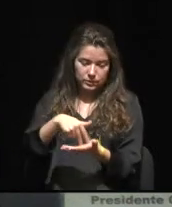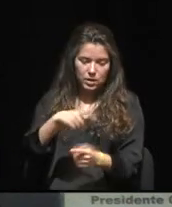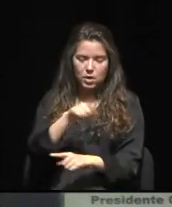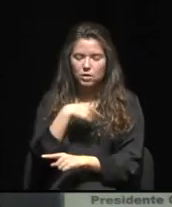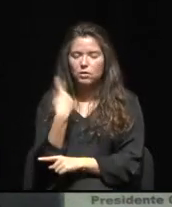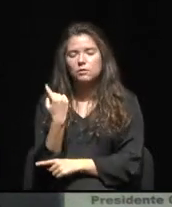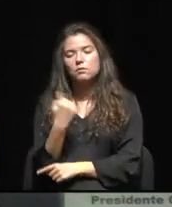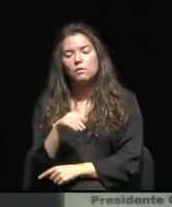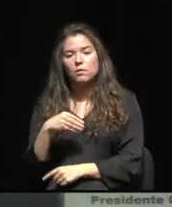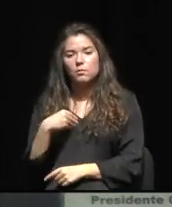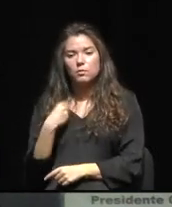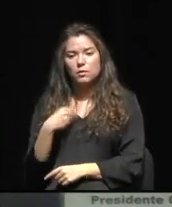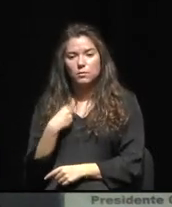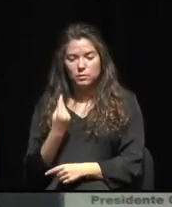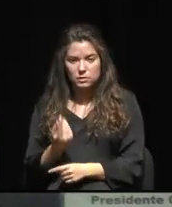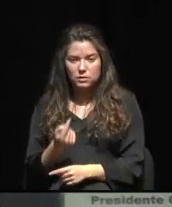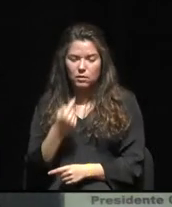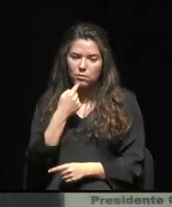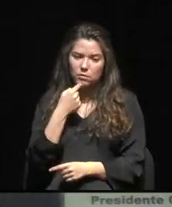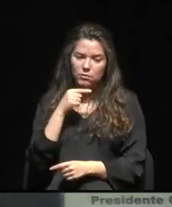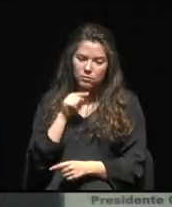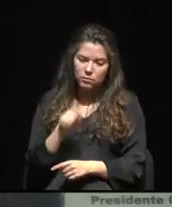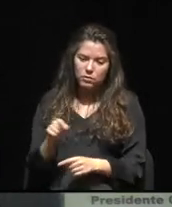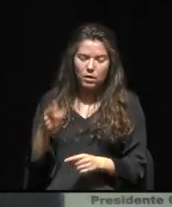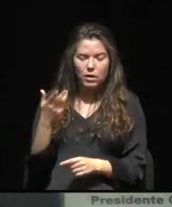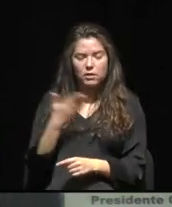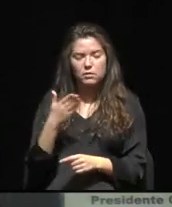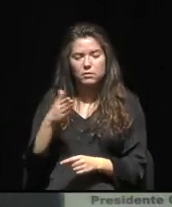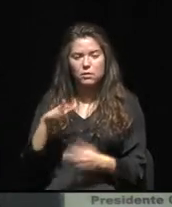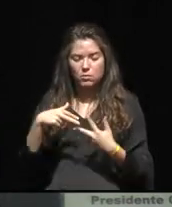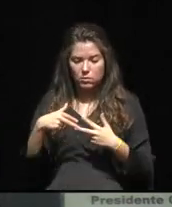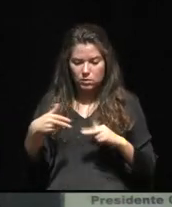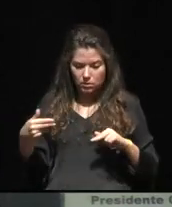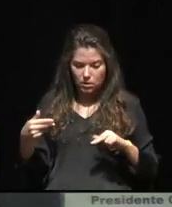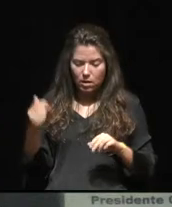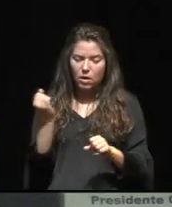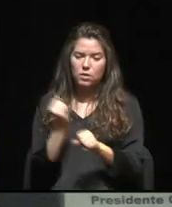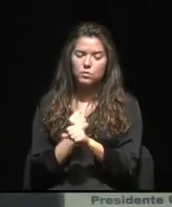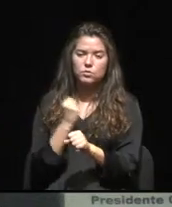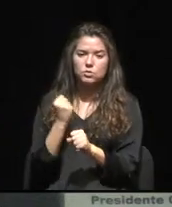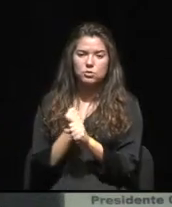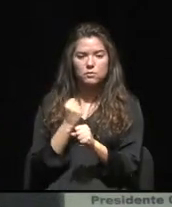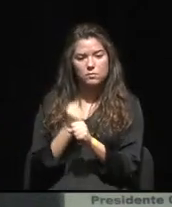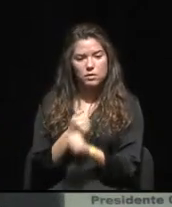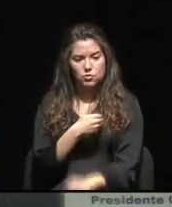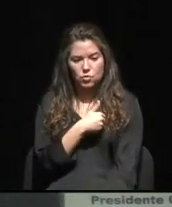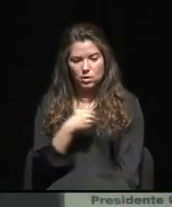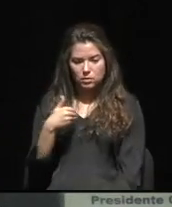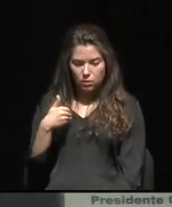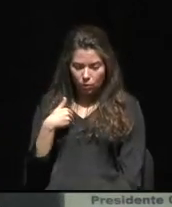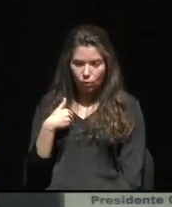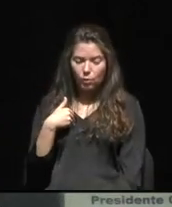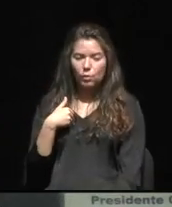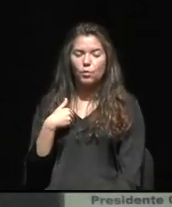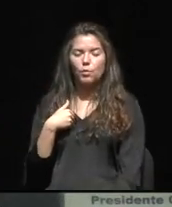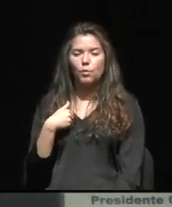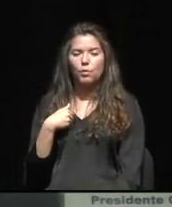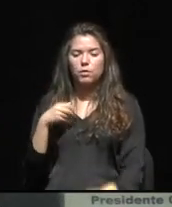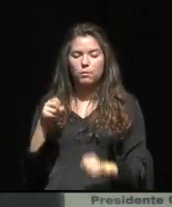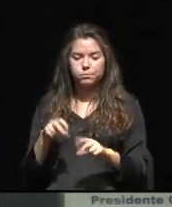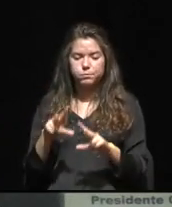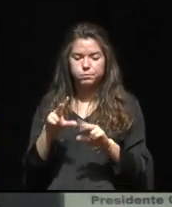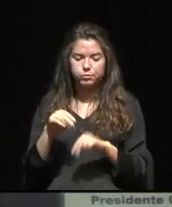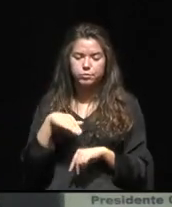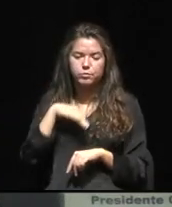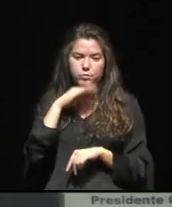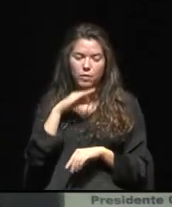preocupação instruímos a direção Municipal os serviços da da da da Saúde eh higiene da